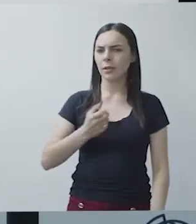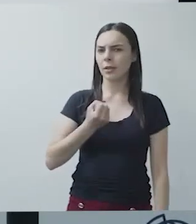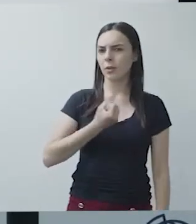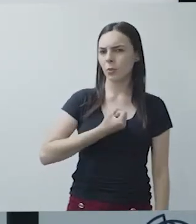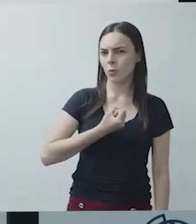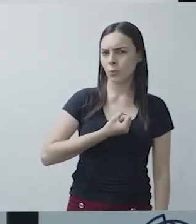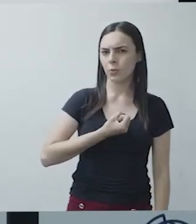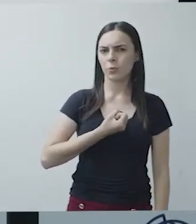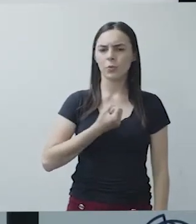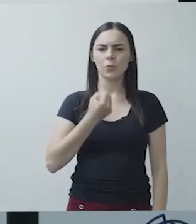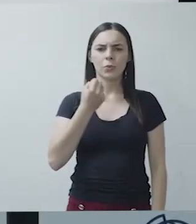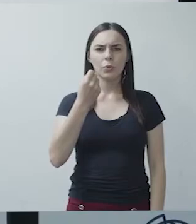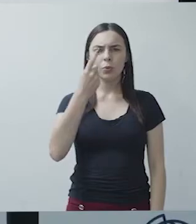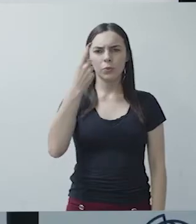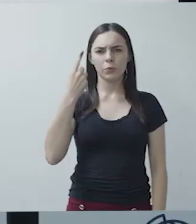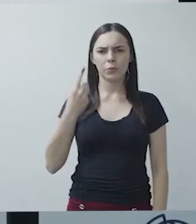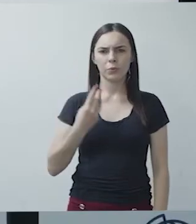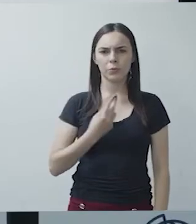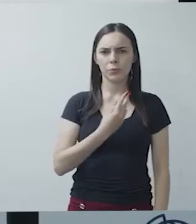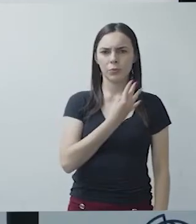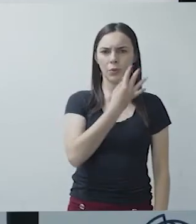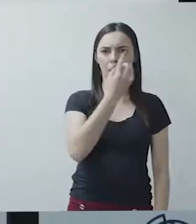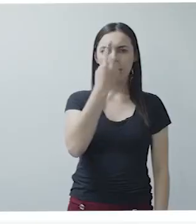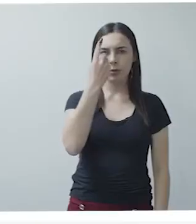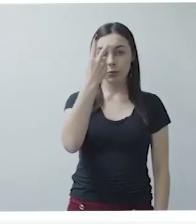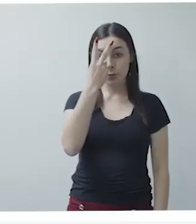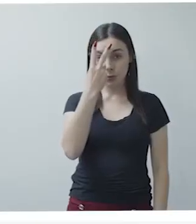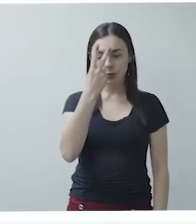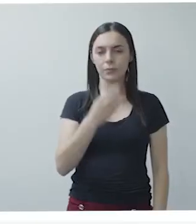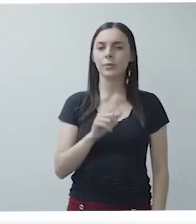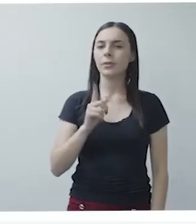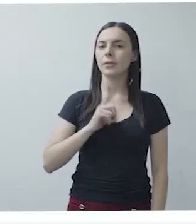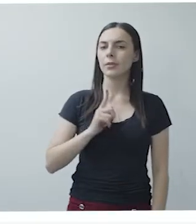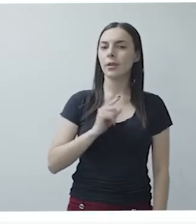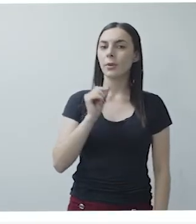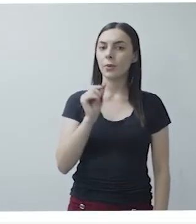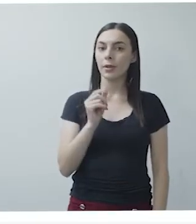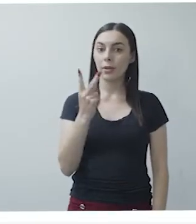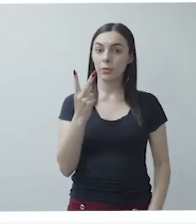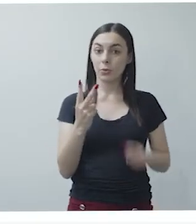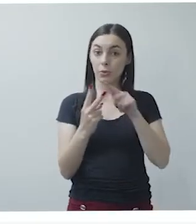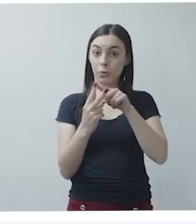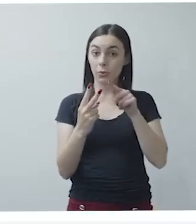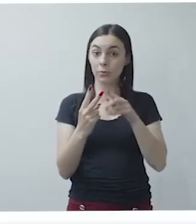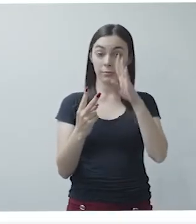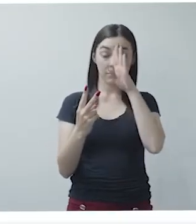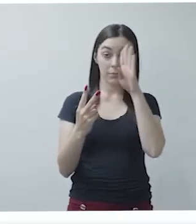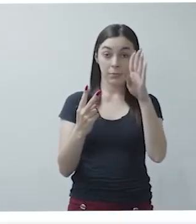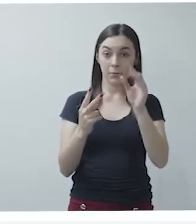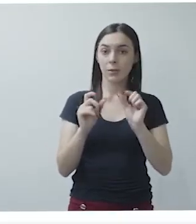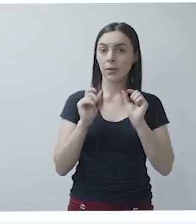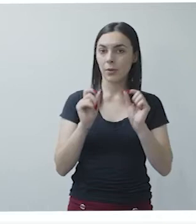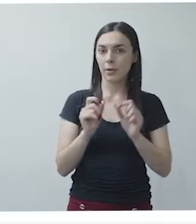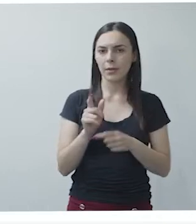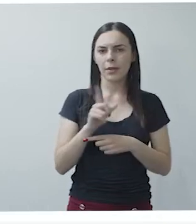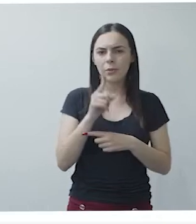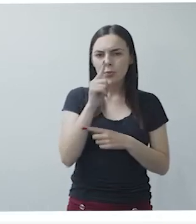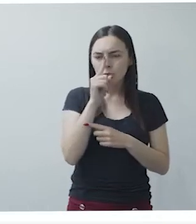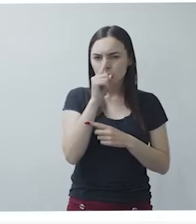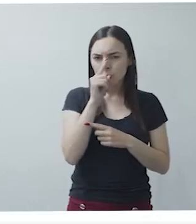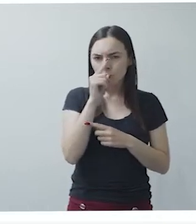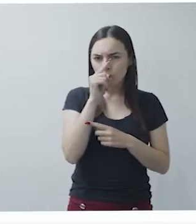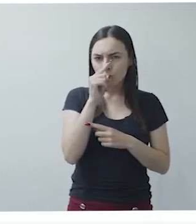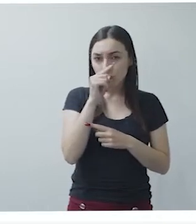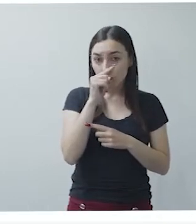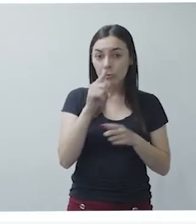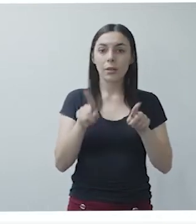tem do número 1 ao 12 e tem os dois ponteiros principais, né? O ponteiro menor e o ponteiro